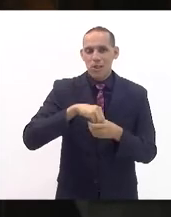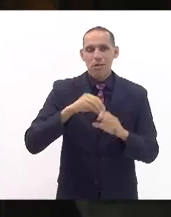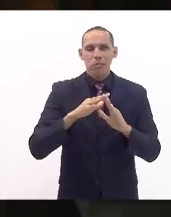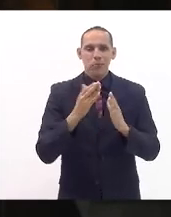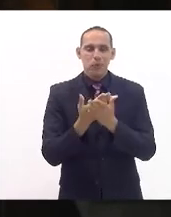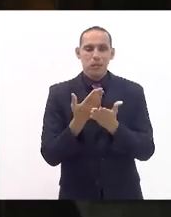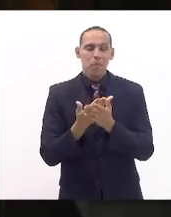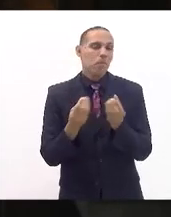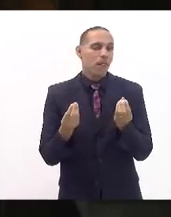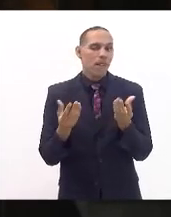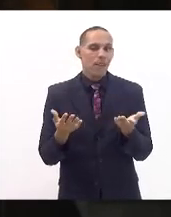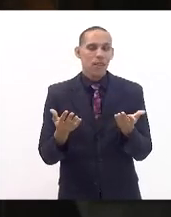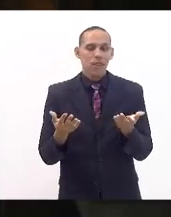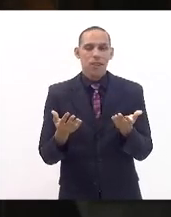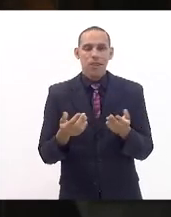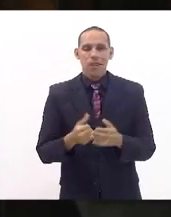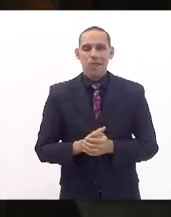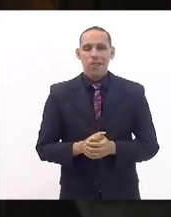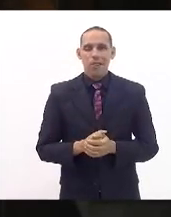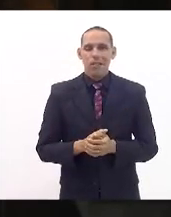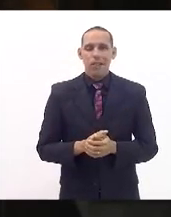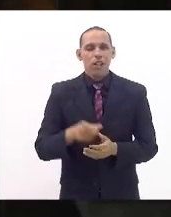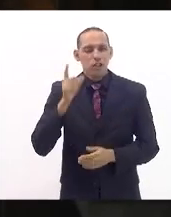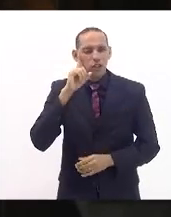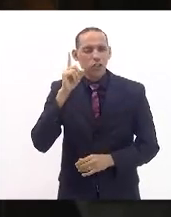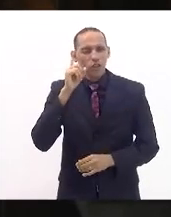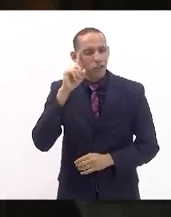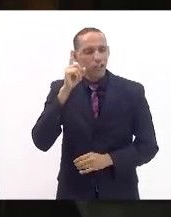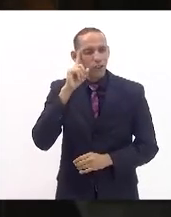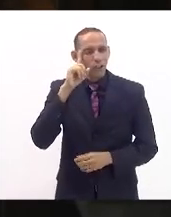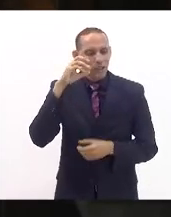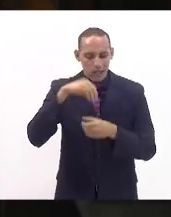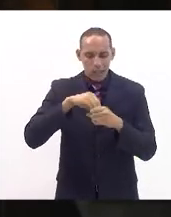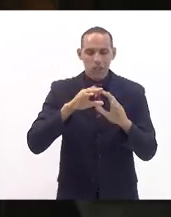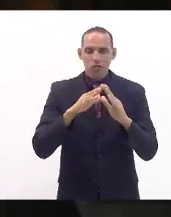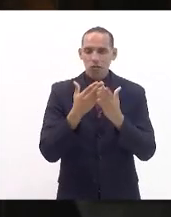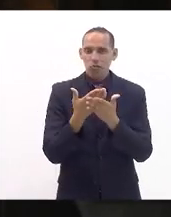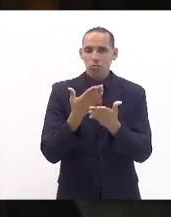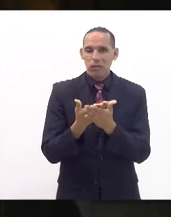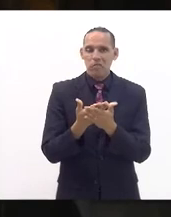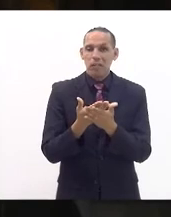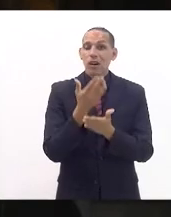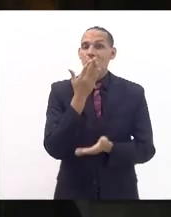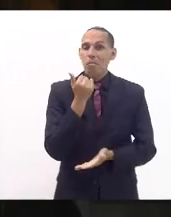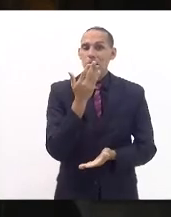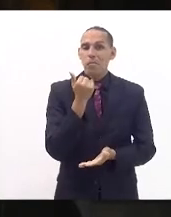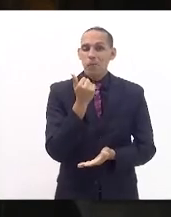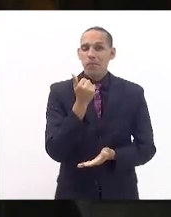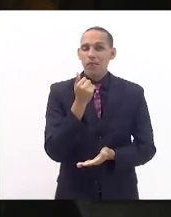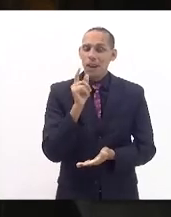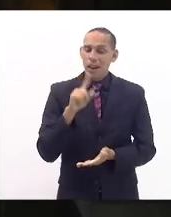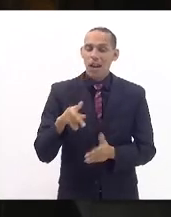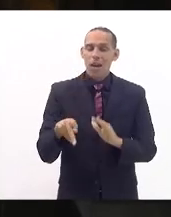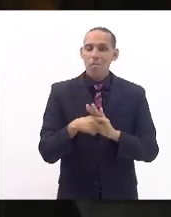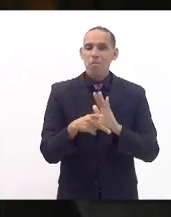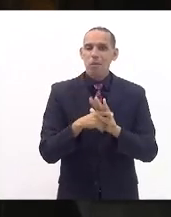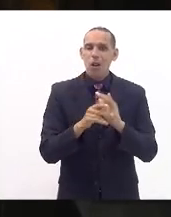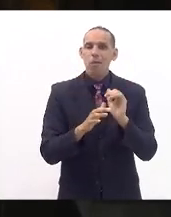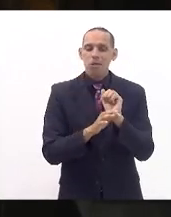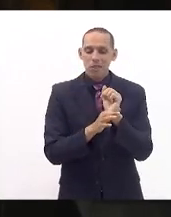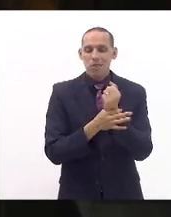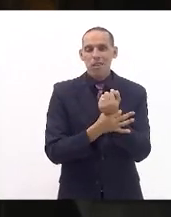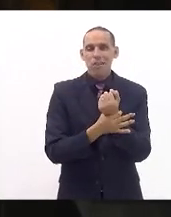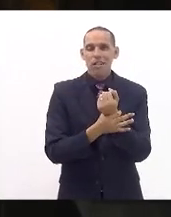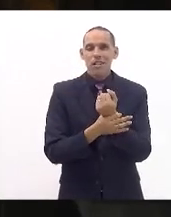para incorporar no dia a dia da escola a alimentação como parte da garantia do processo